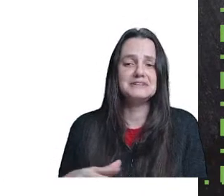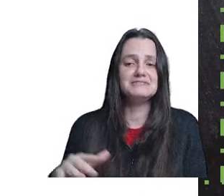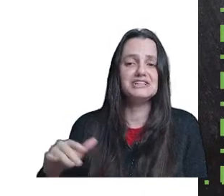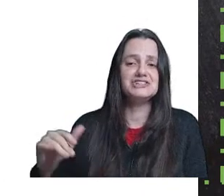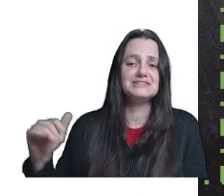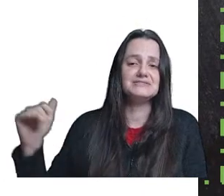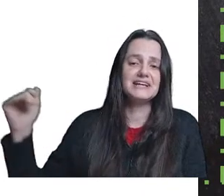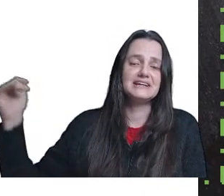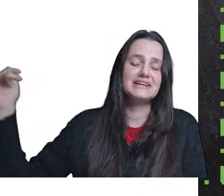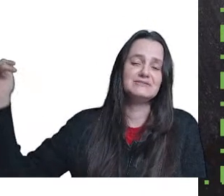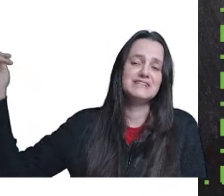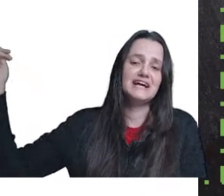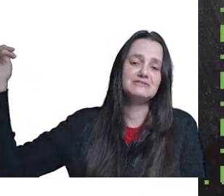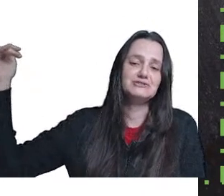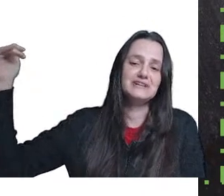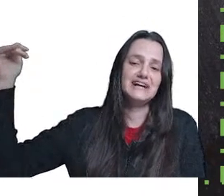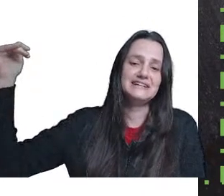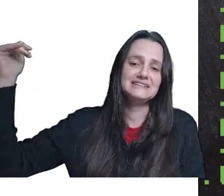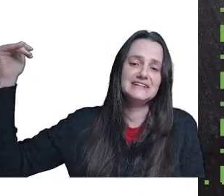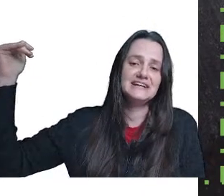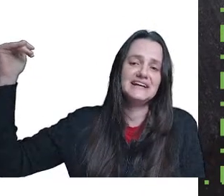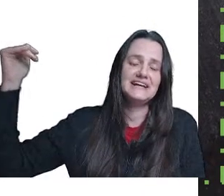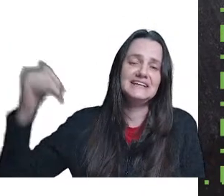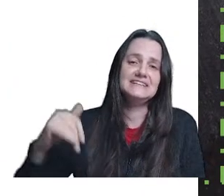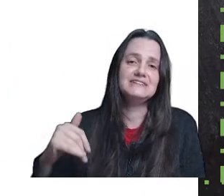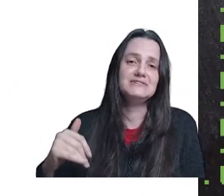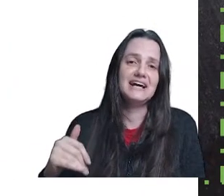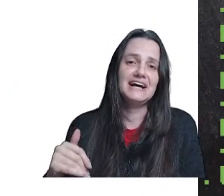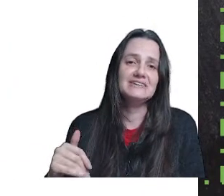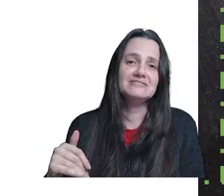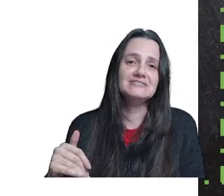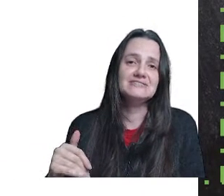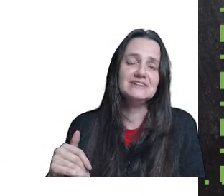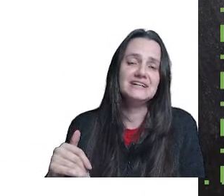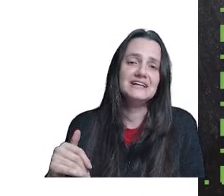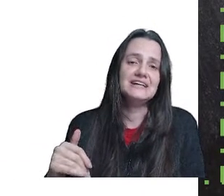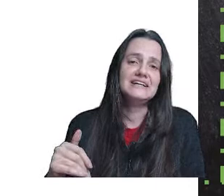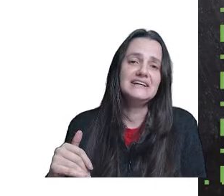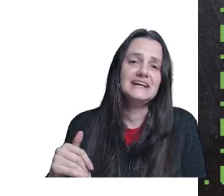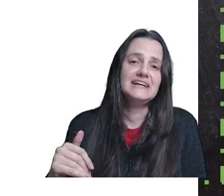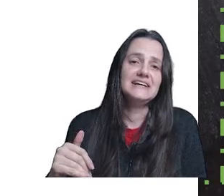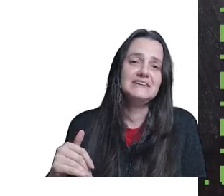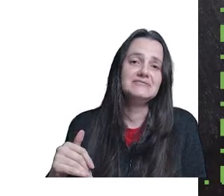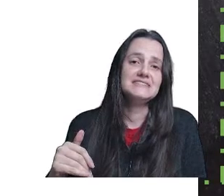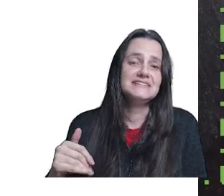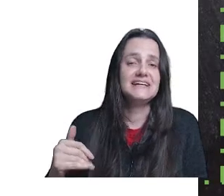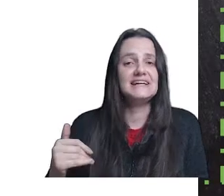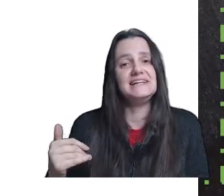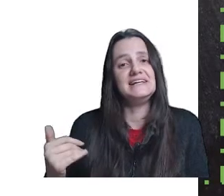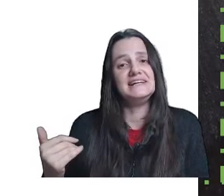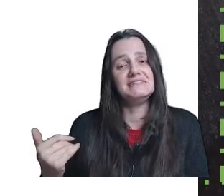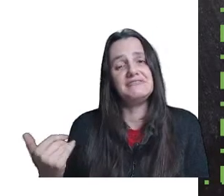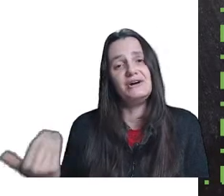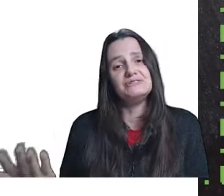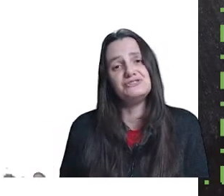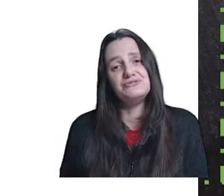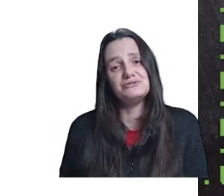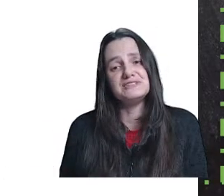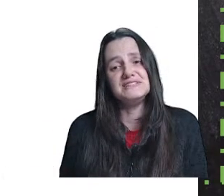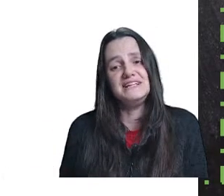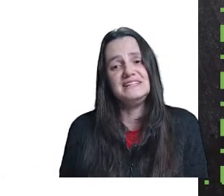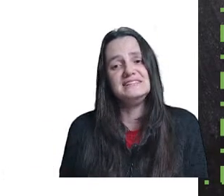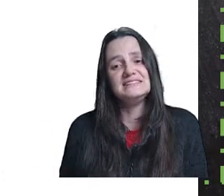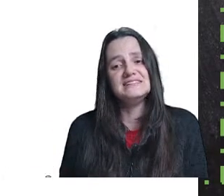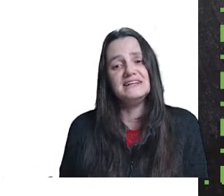ele acaba não deixando que os raios solares entrem no lago, e aí você tem ali falta